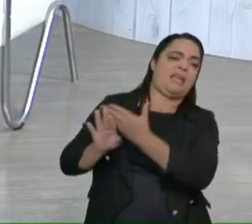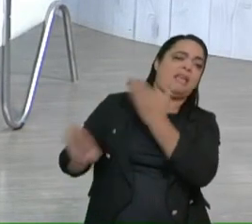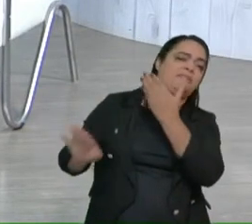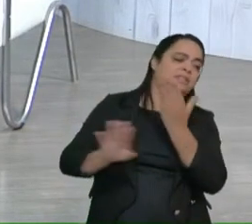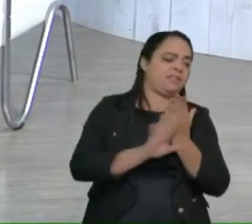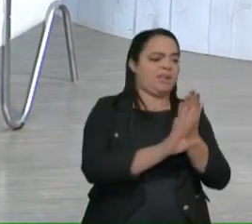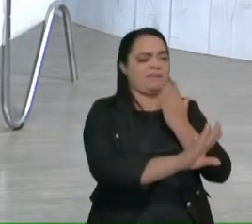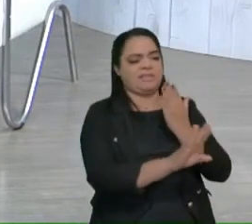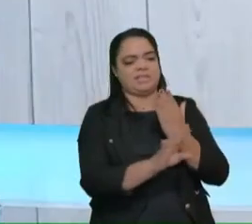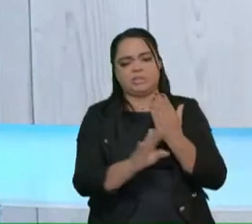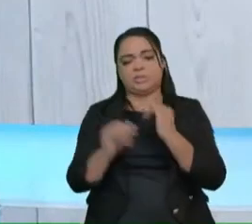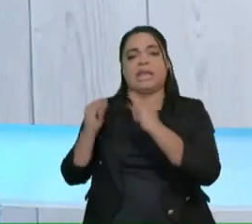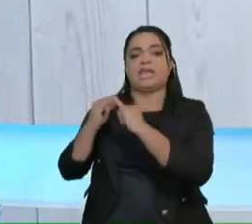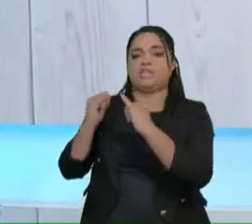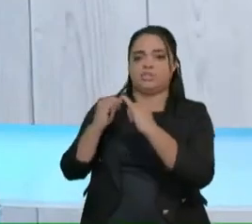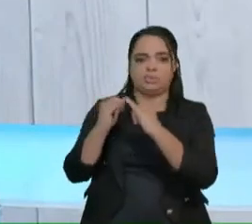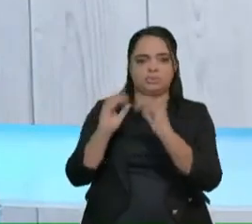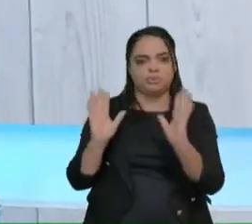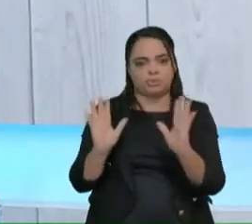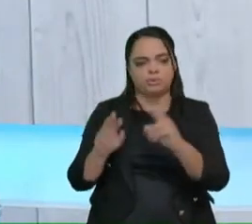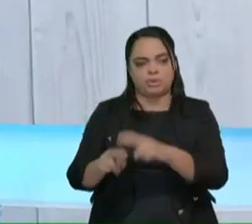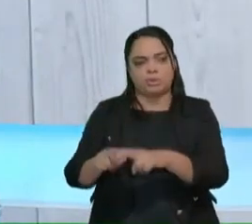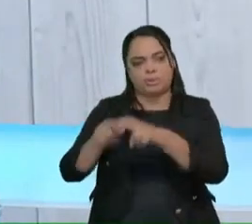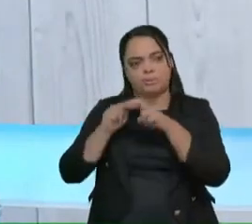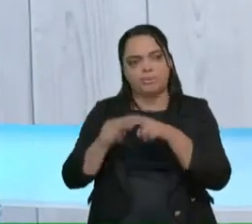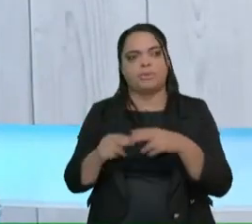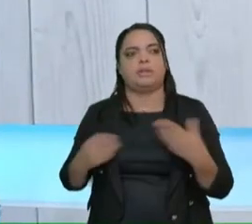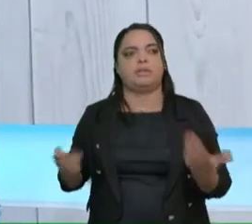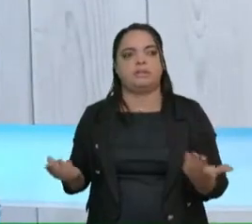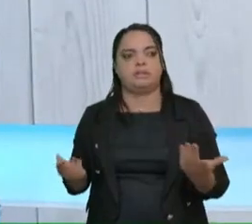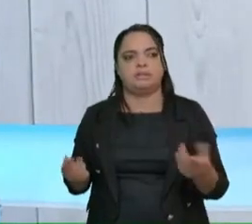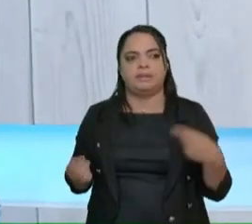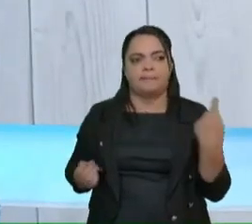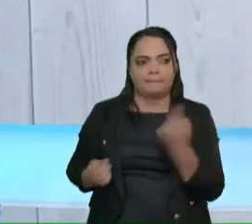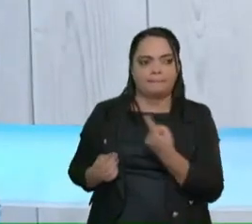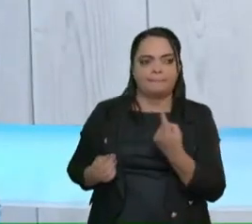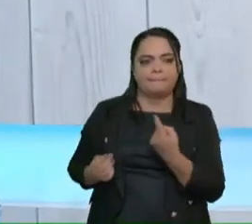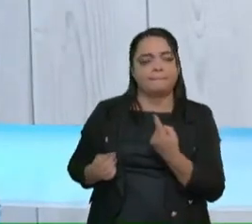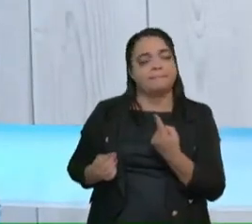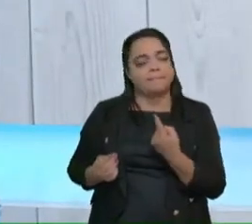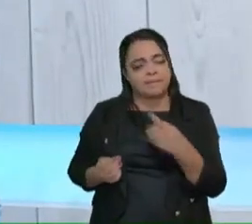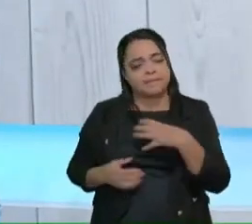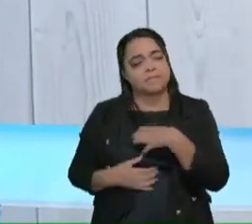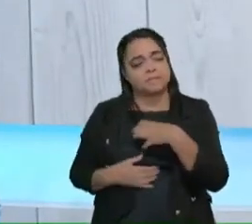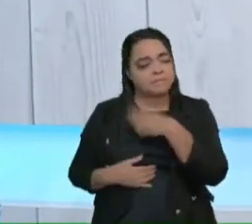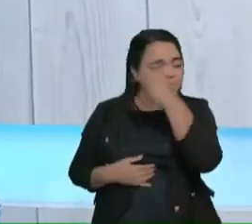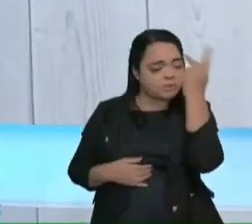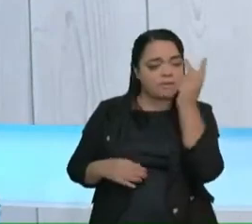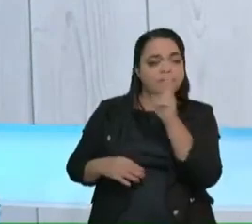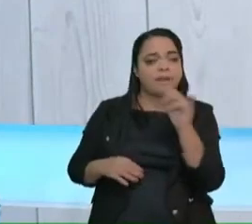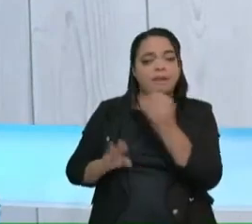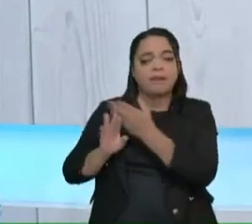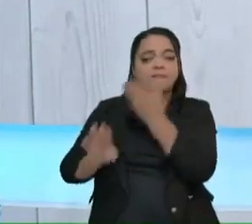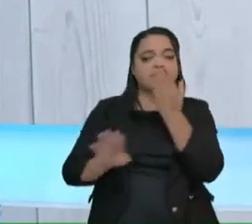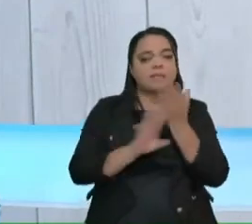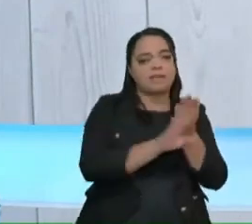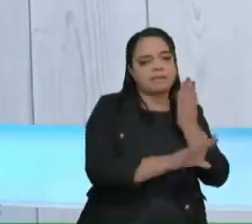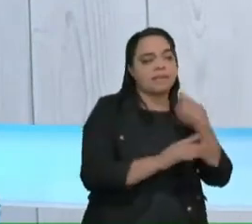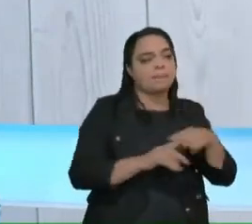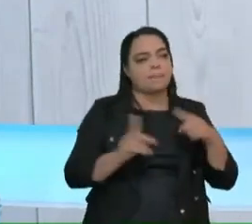das instituições uhum nesse sentido a tendência é a gente se afastar mais mas em termos de